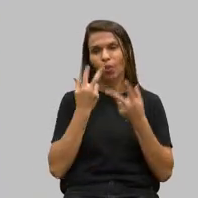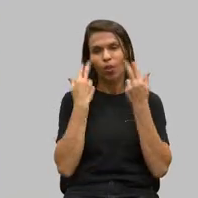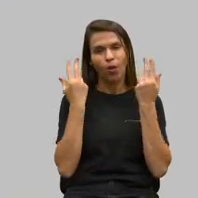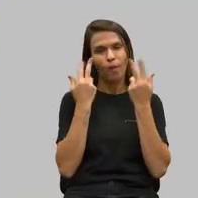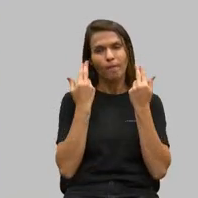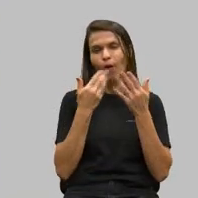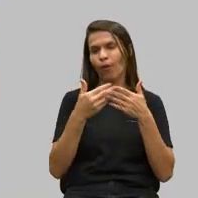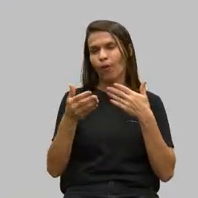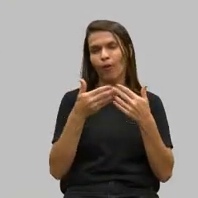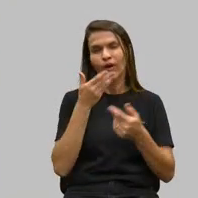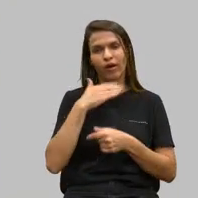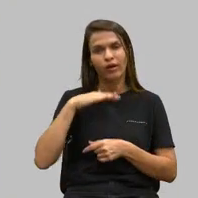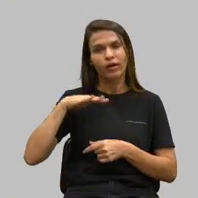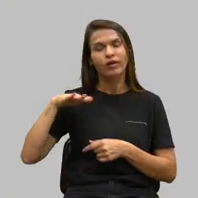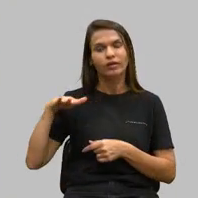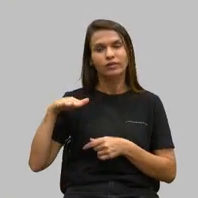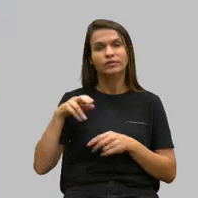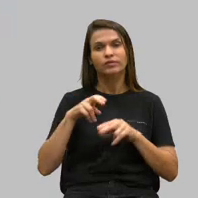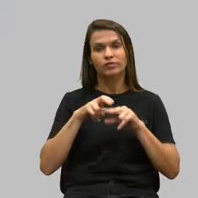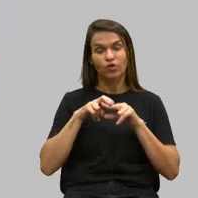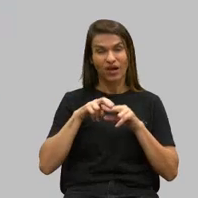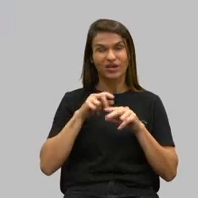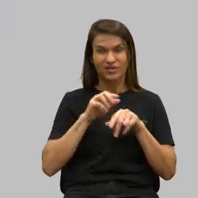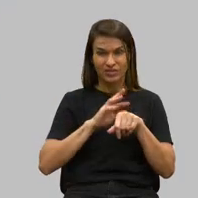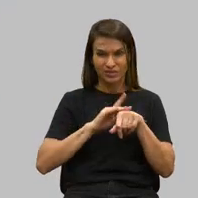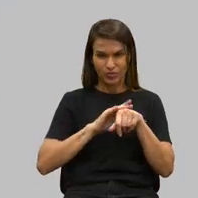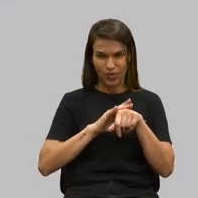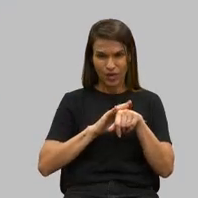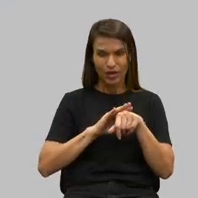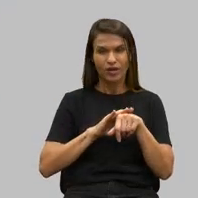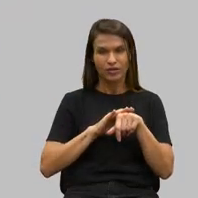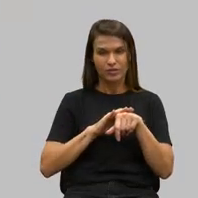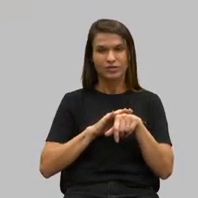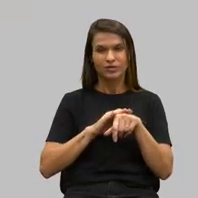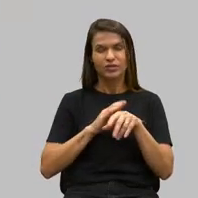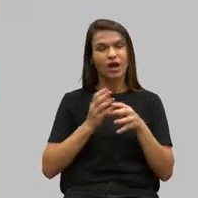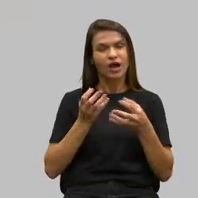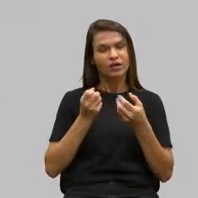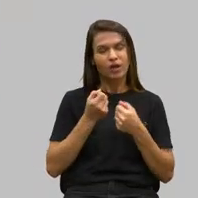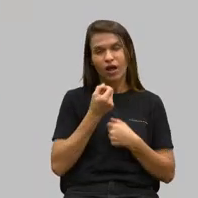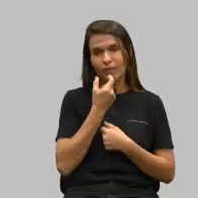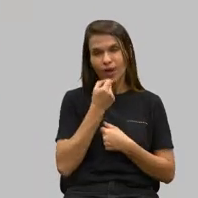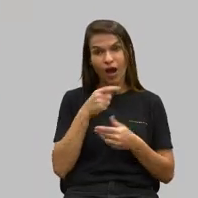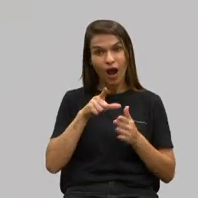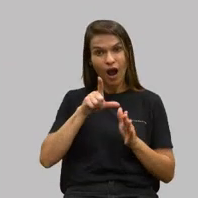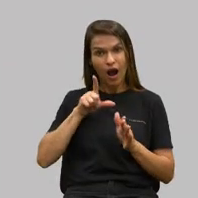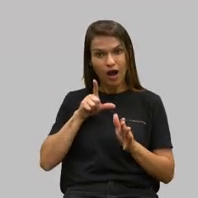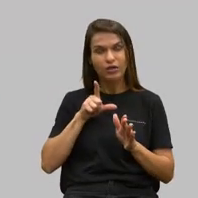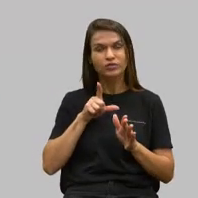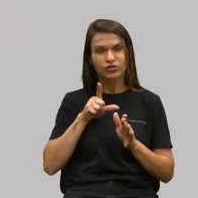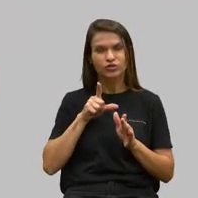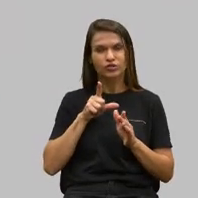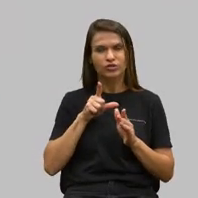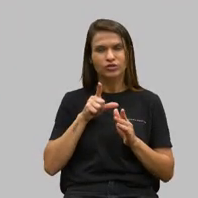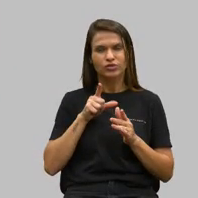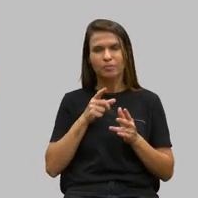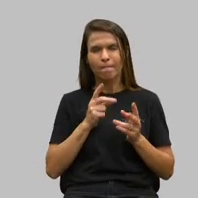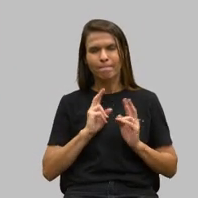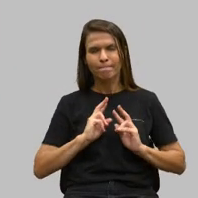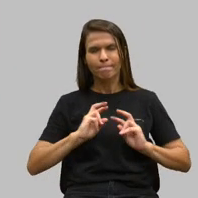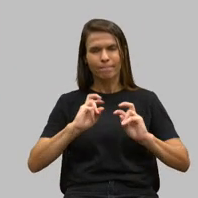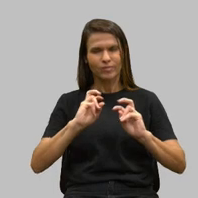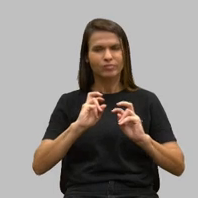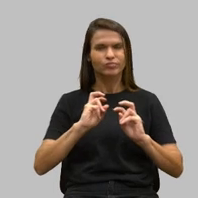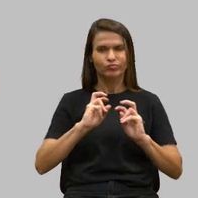criança, porque essas doenças, se elas receberem o medicamento antes do sintoma aparecer, ela tem uma vida